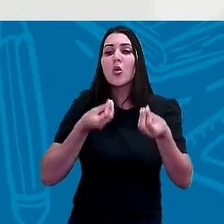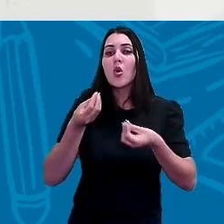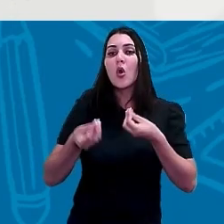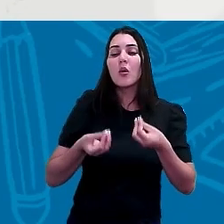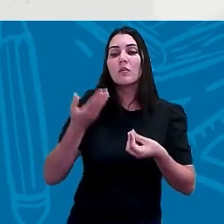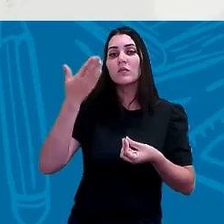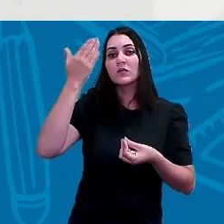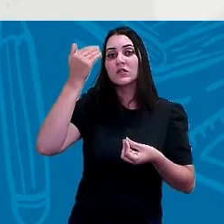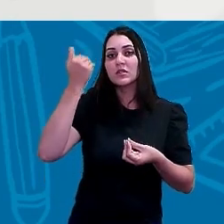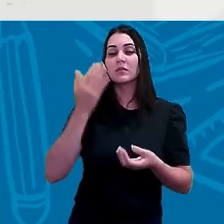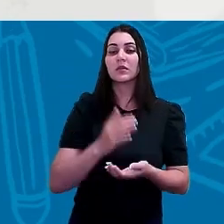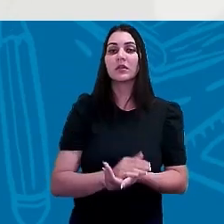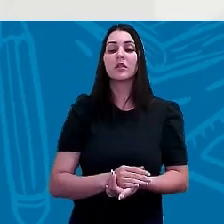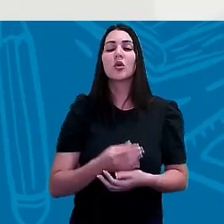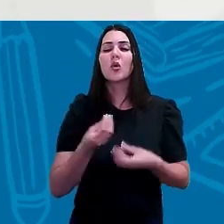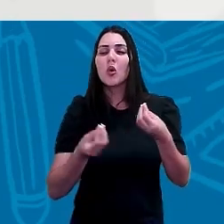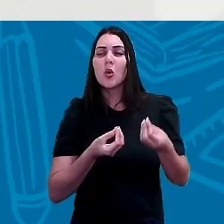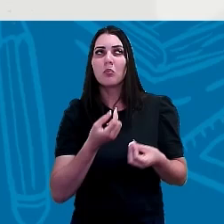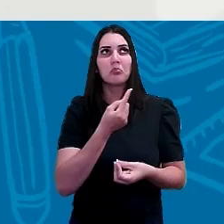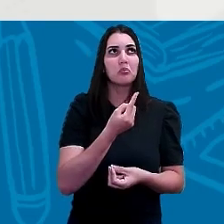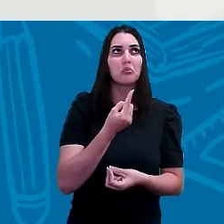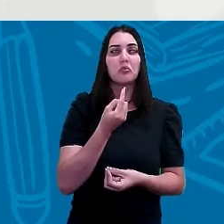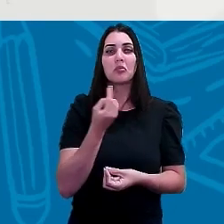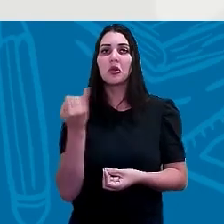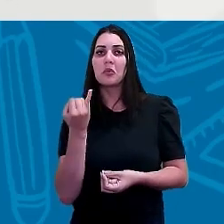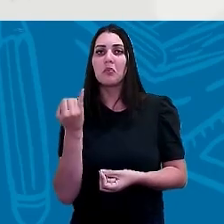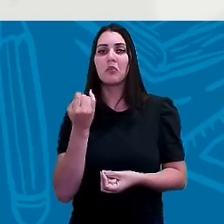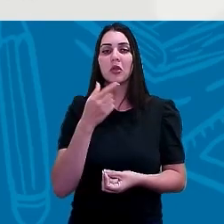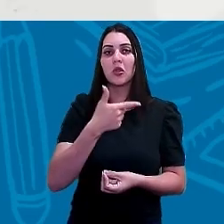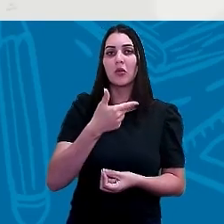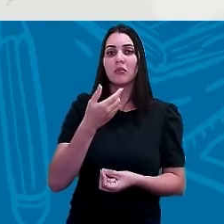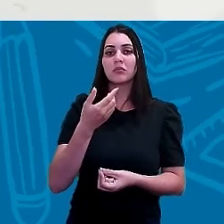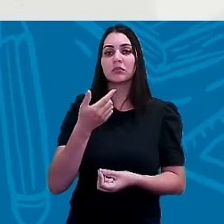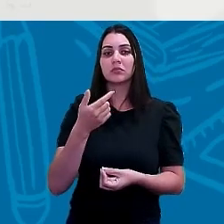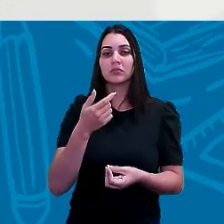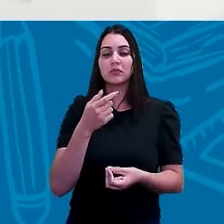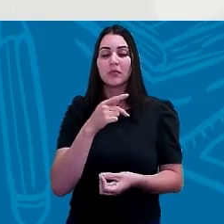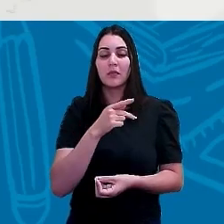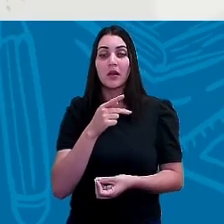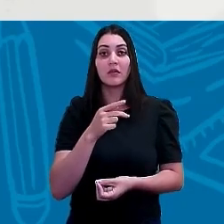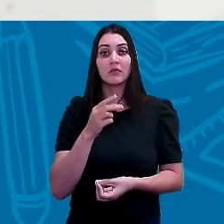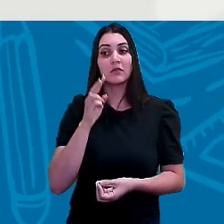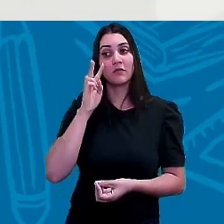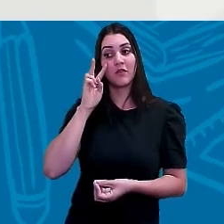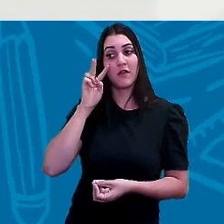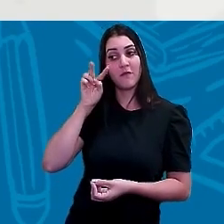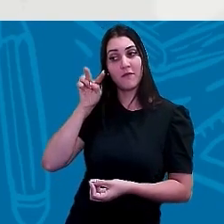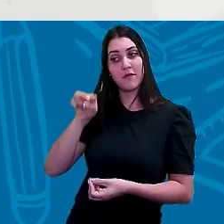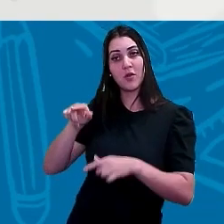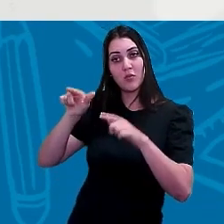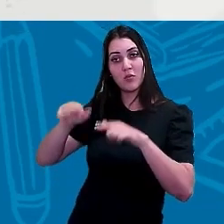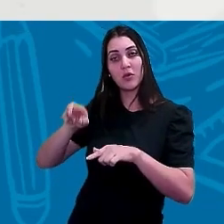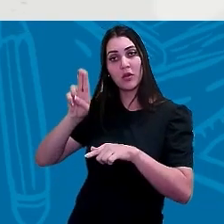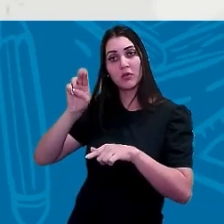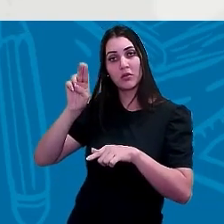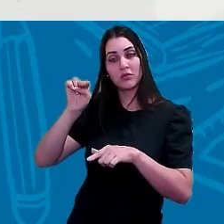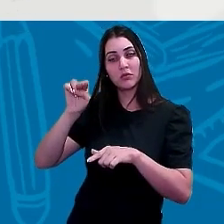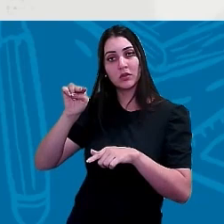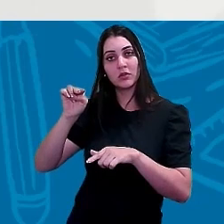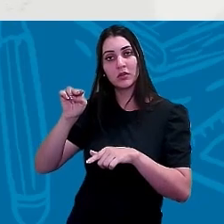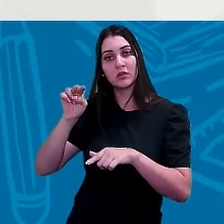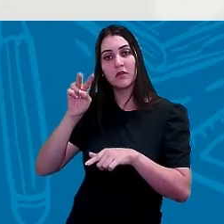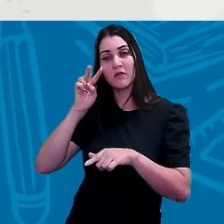um é ímpar, dois é par. Como é que eu vou fazer? Você vai olhar a casa da unidade, tá certo? E você vai se